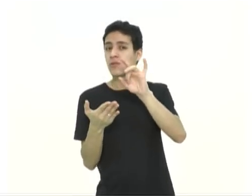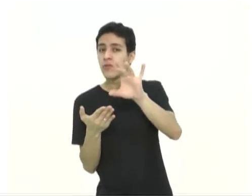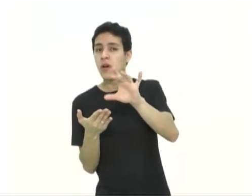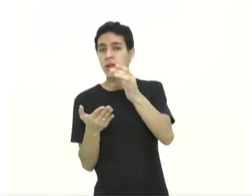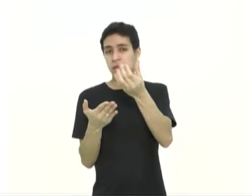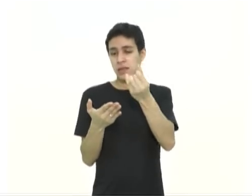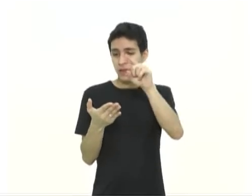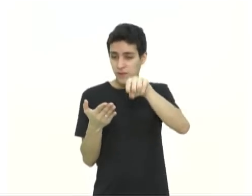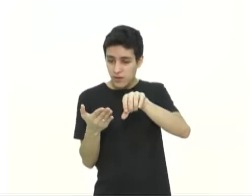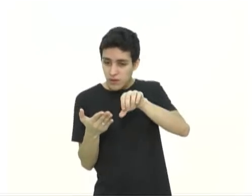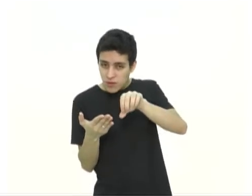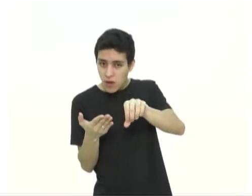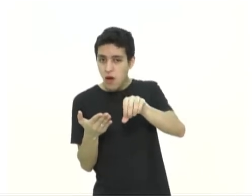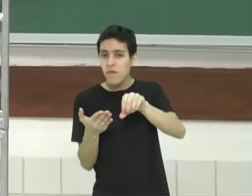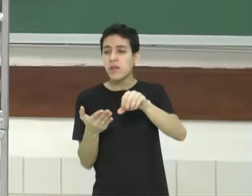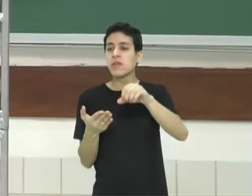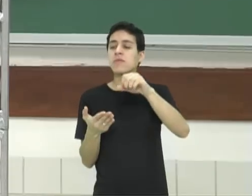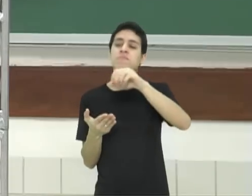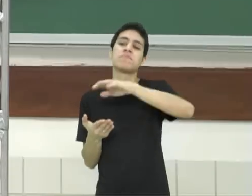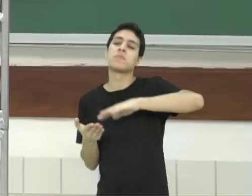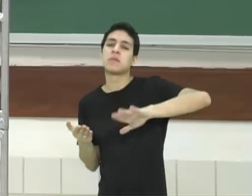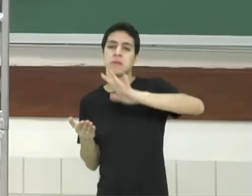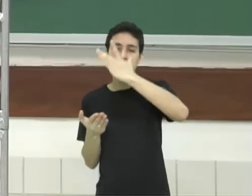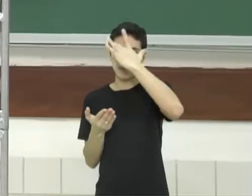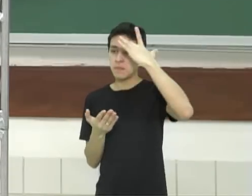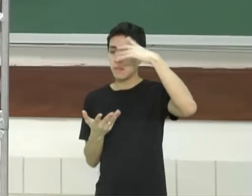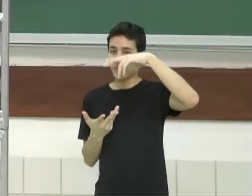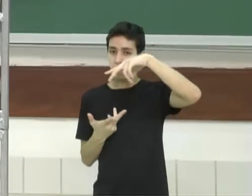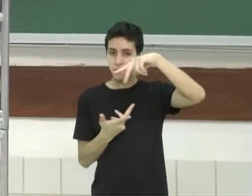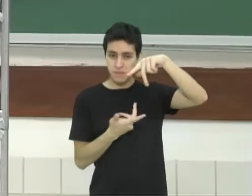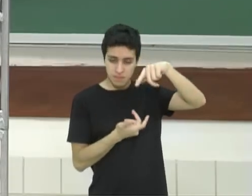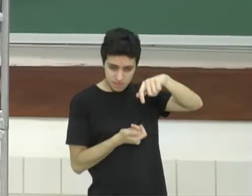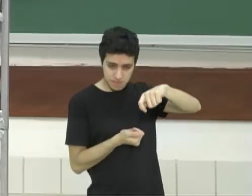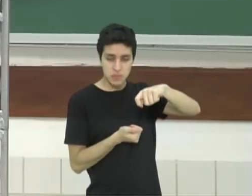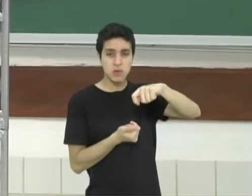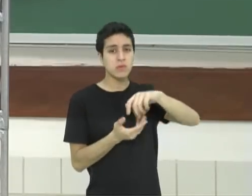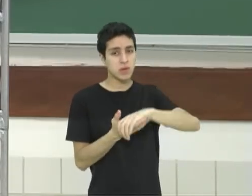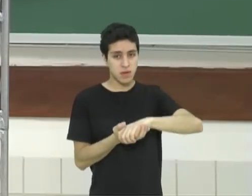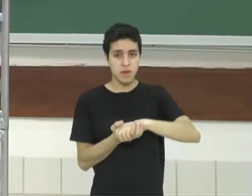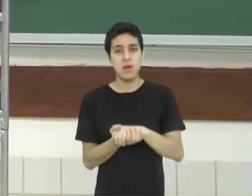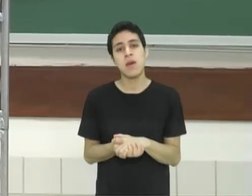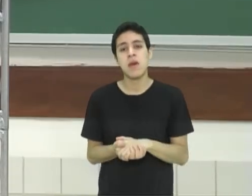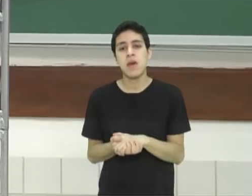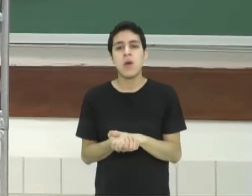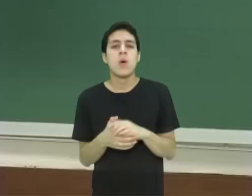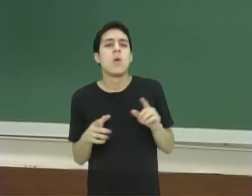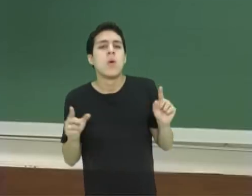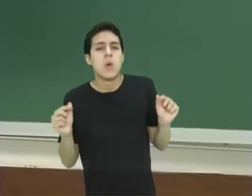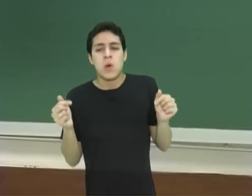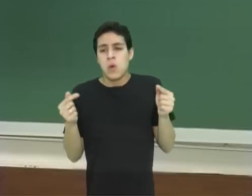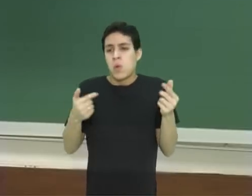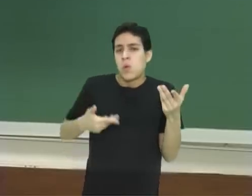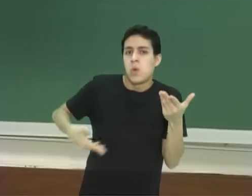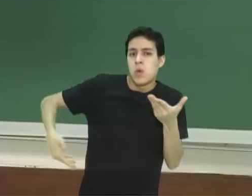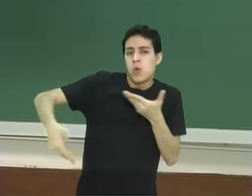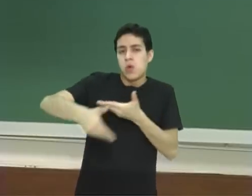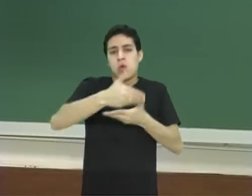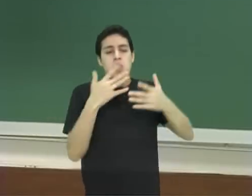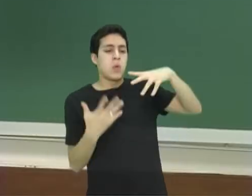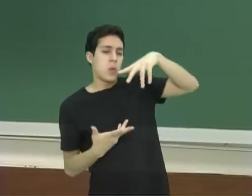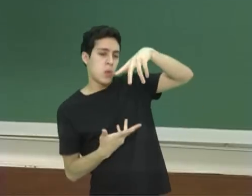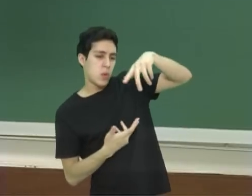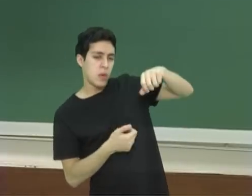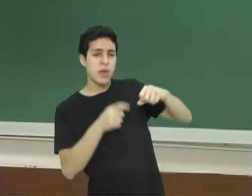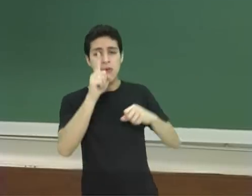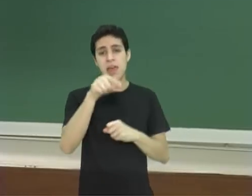6,9% da população mundial, né, As trocas comerciais com o resto do mundo correspondem